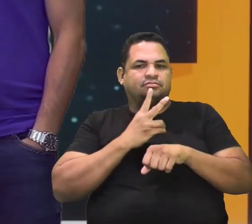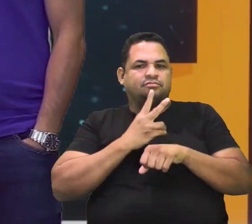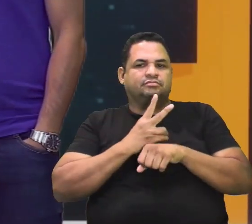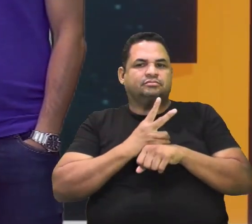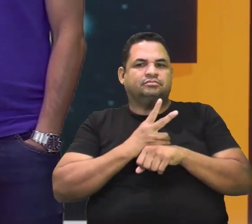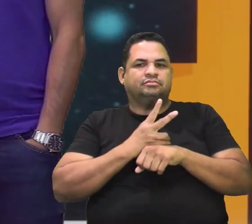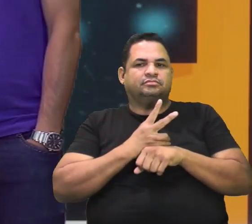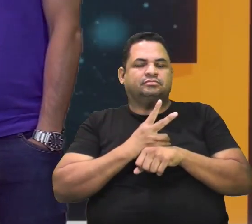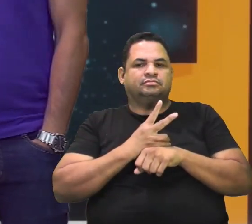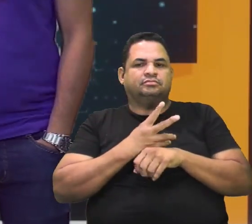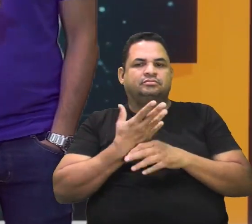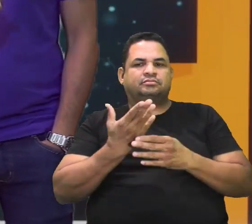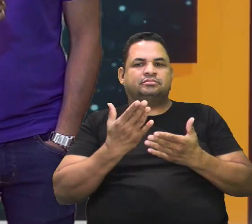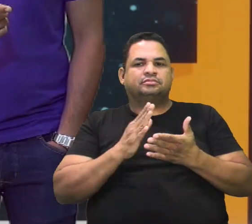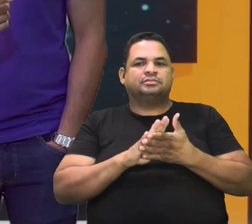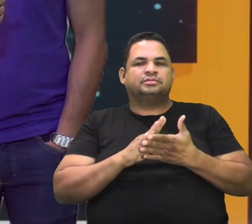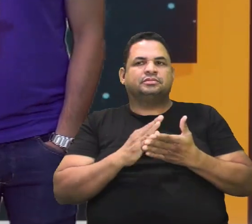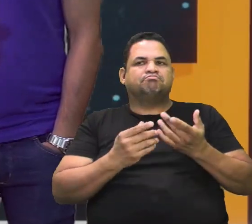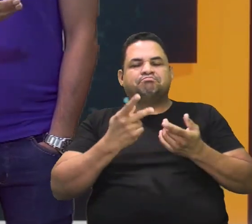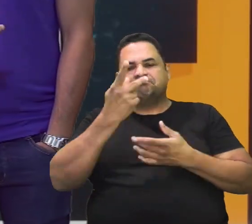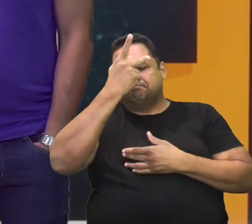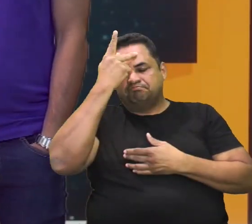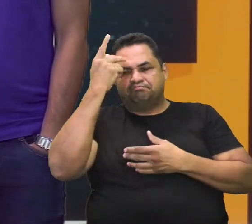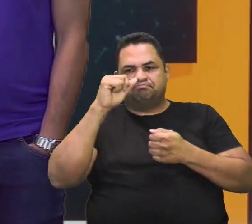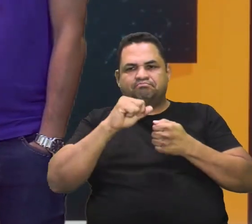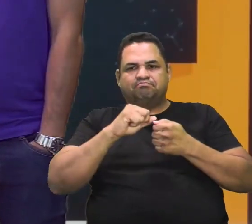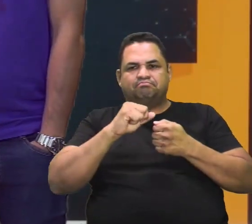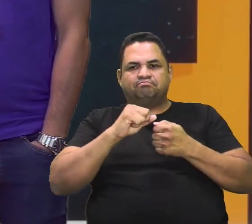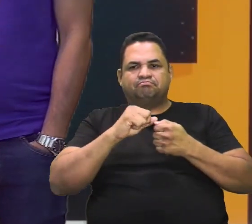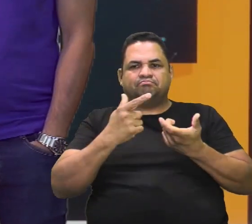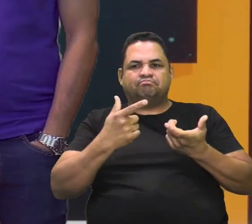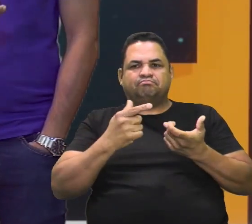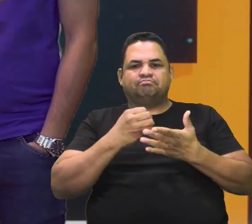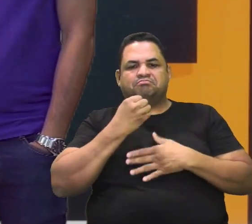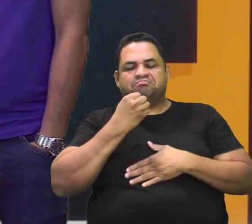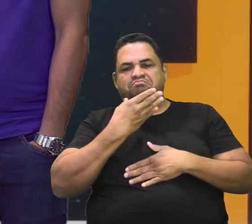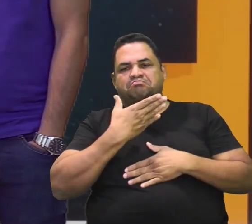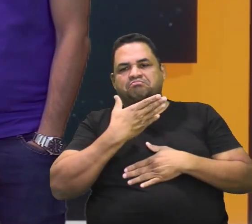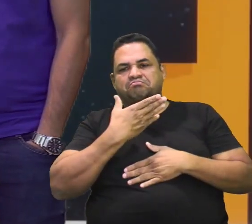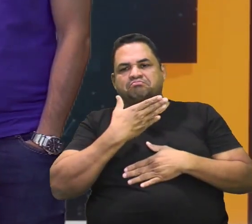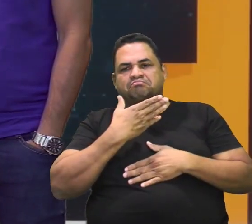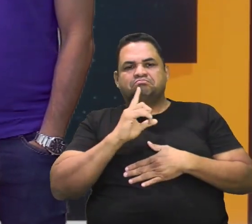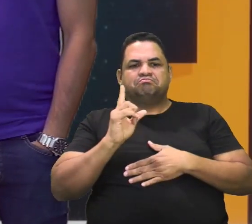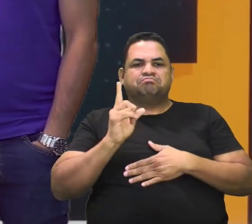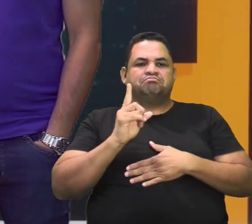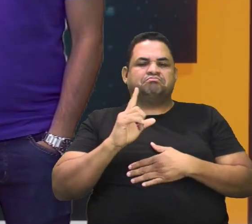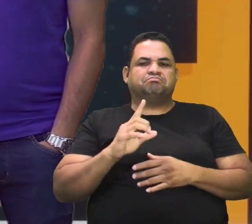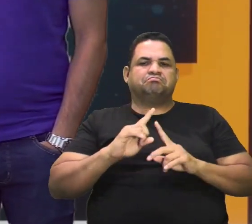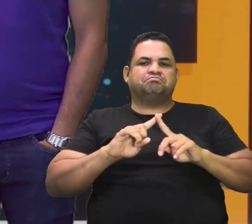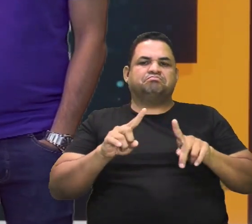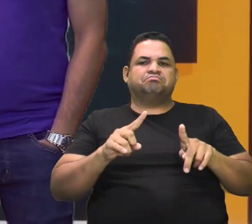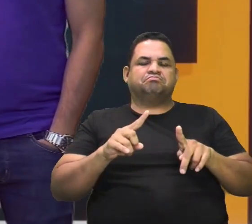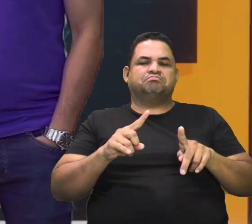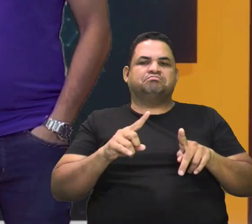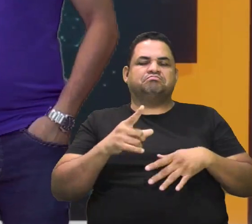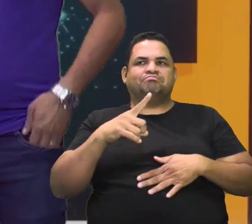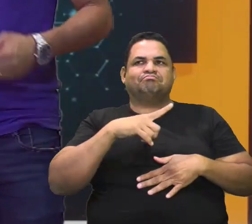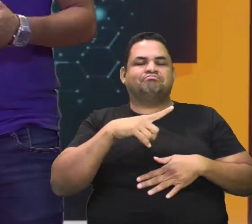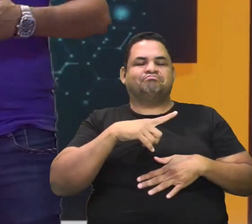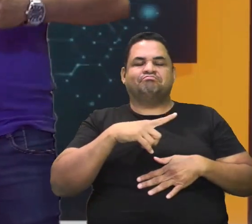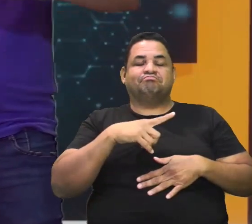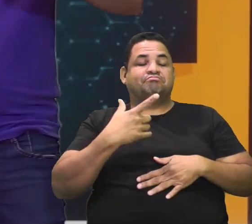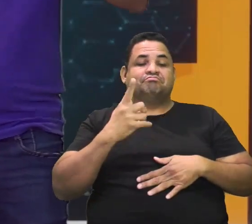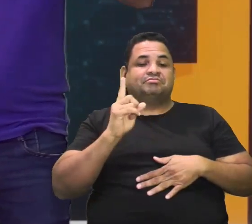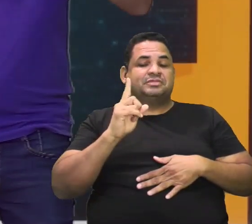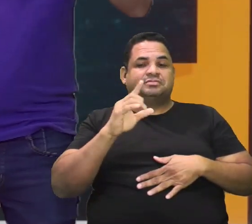ou tivesse se contentado em levar para alguém fazer, teria ficado talvez boa. Mas eu não teria aprendido. Mas ela não teria aprendido,